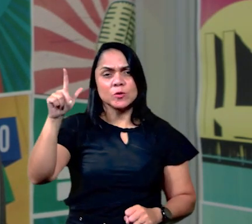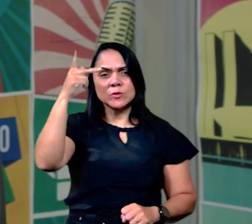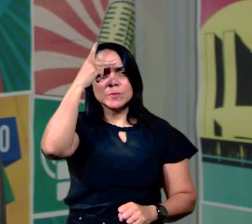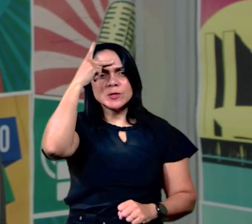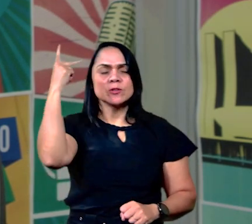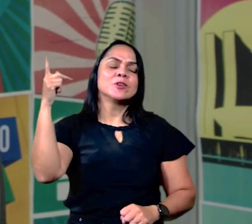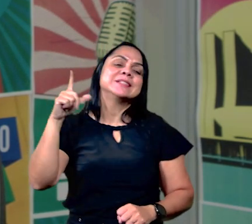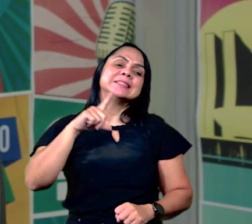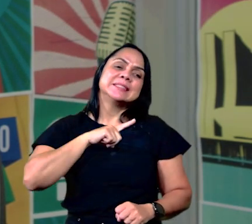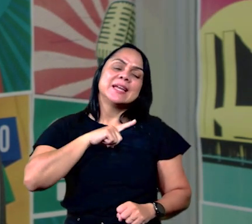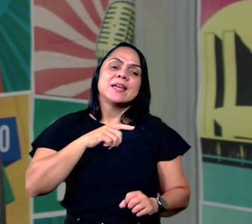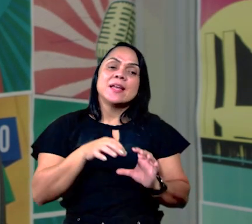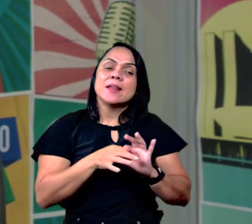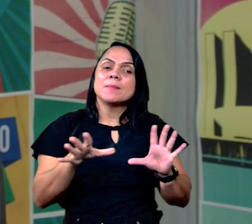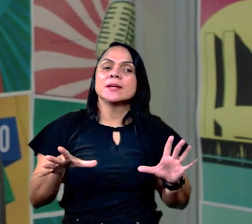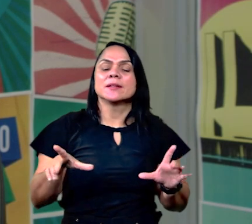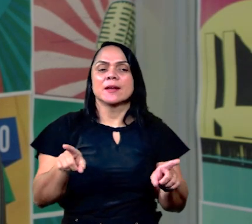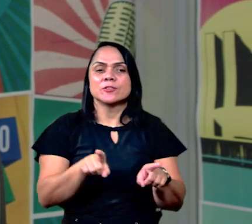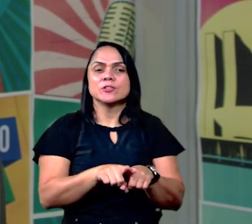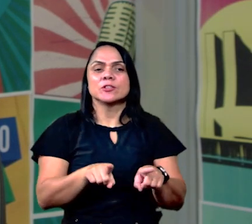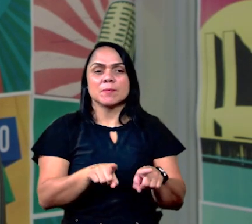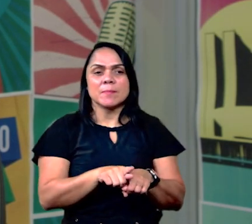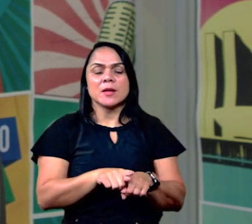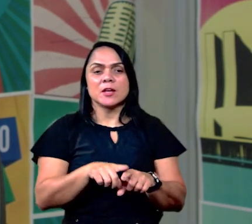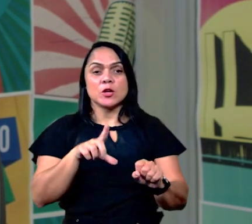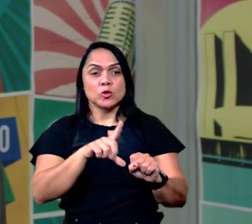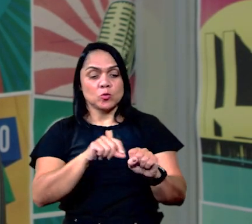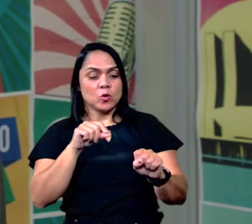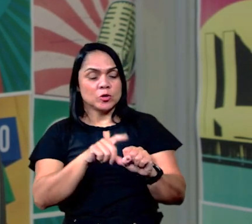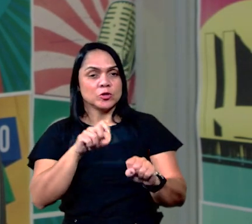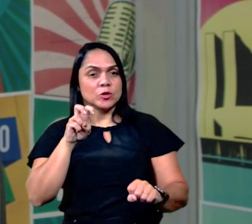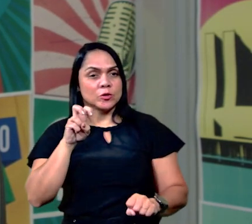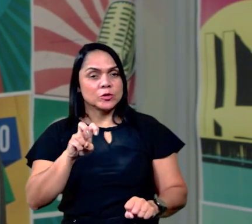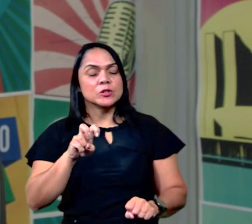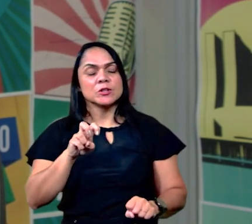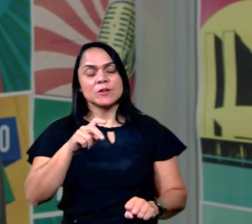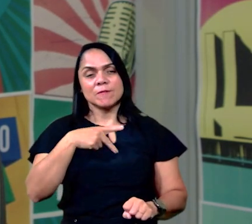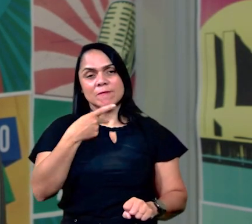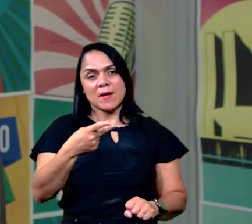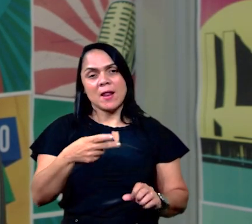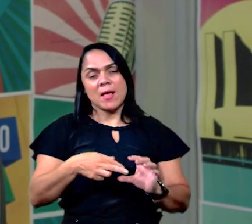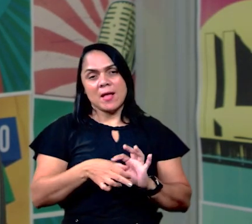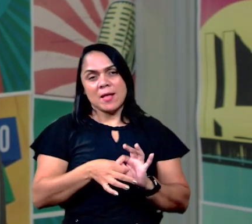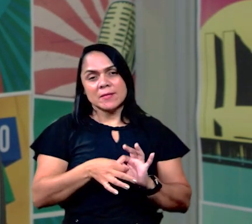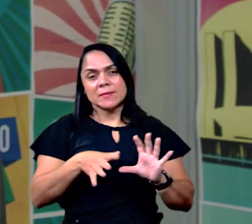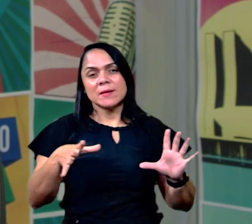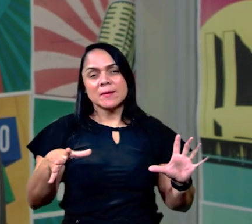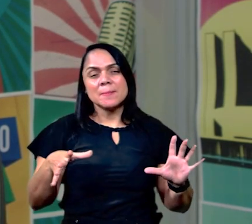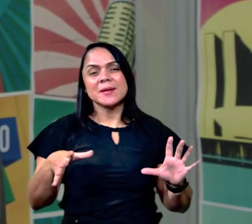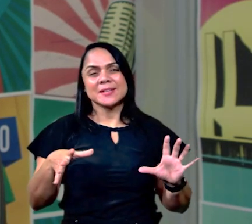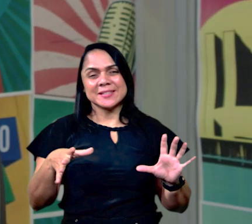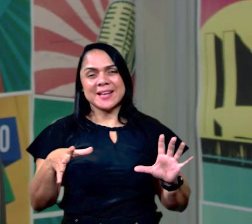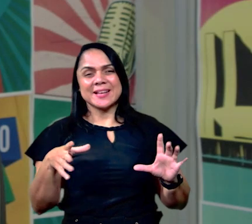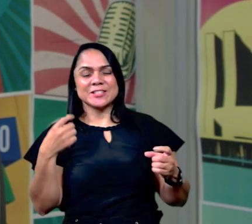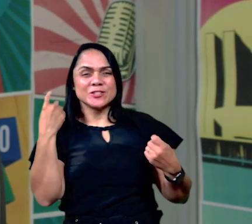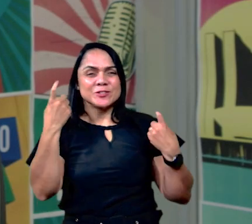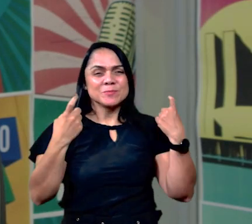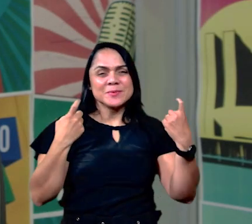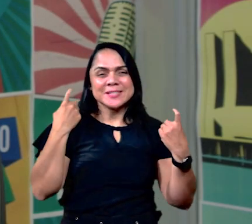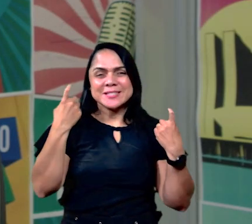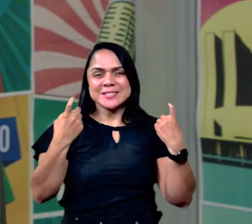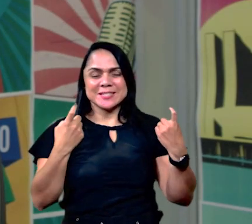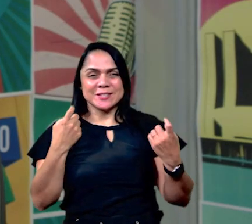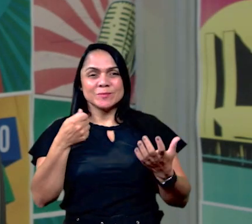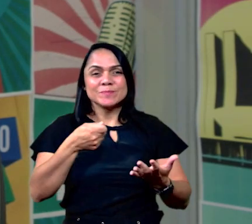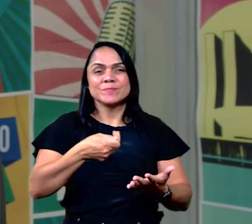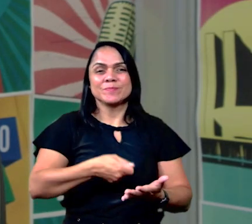mesma liberdade. Porque lá no artigo 5º, né, a gente fala de liberdade de expressão, né, de convicção,